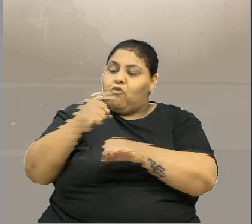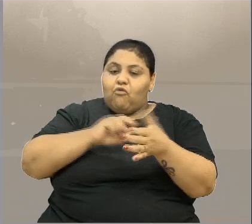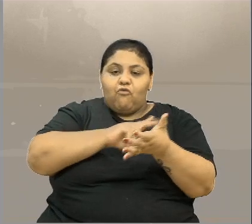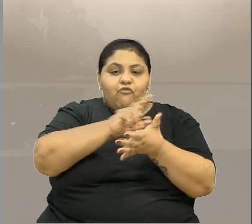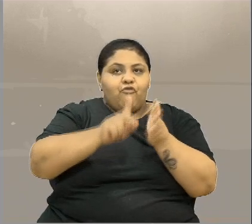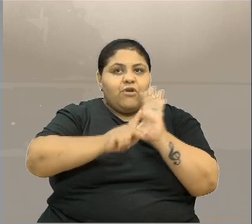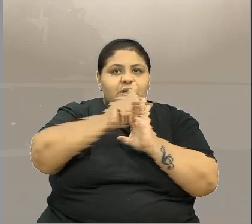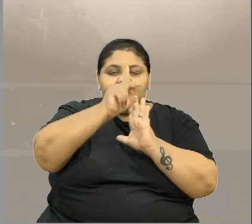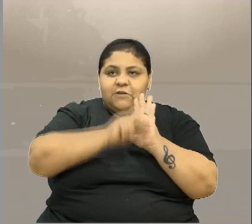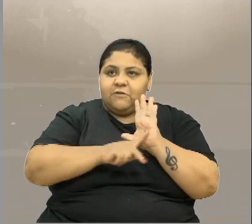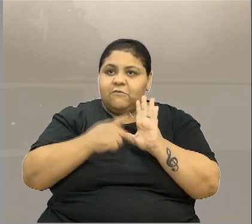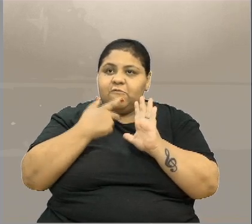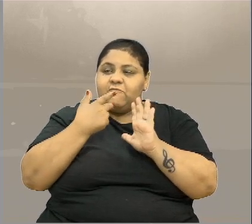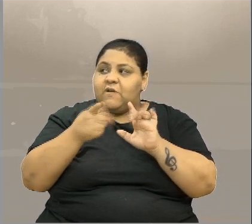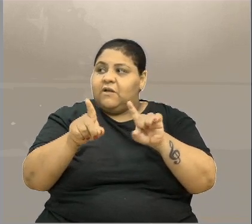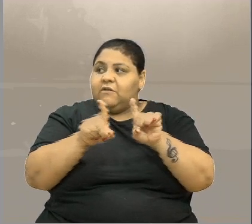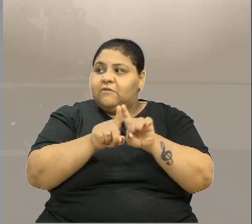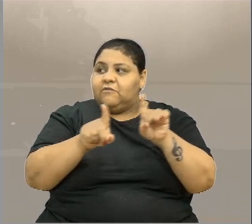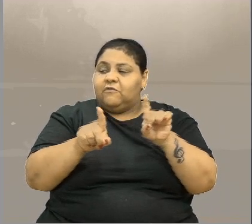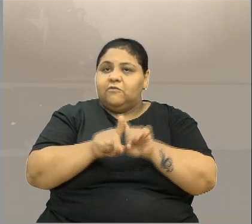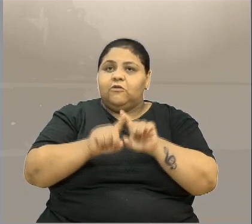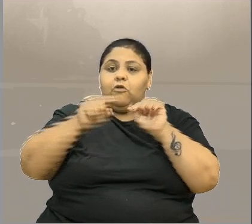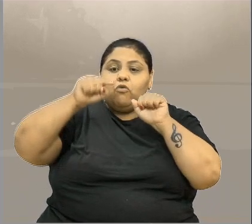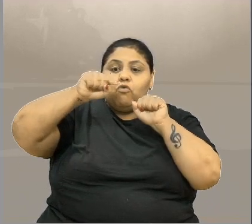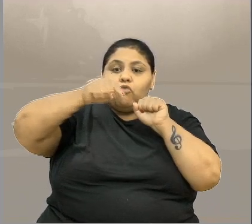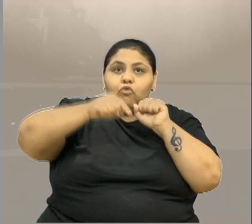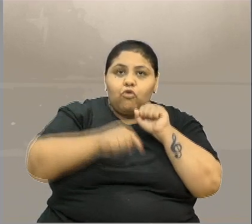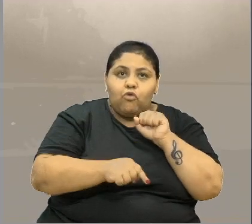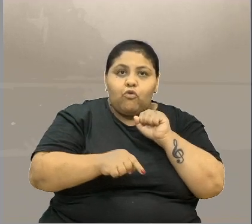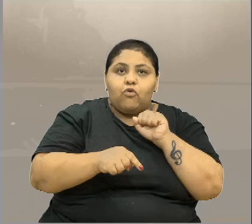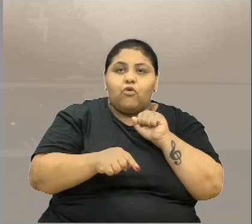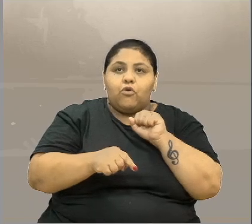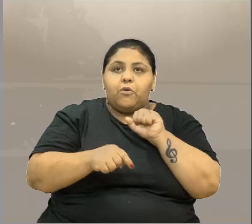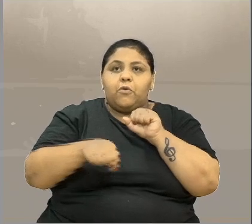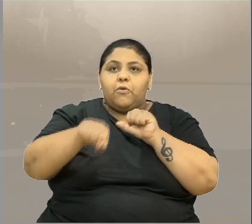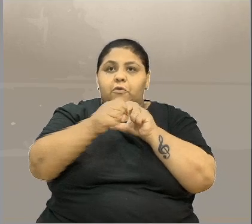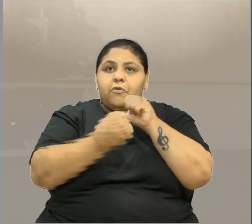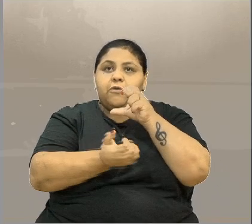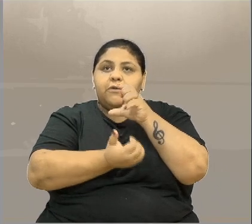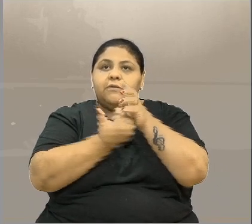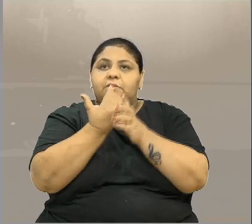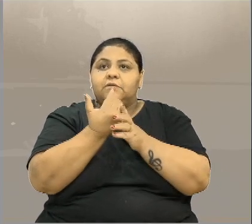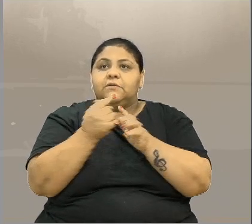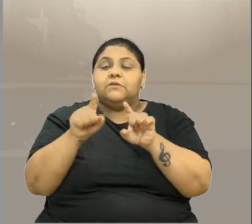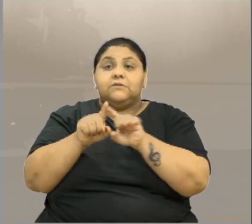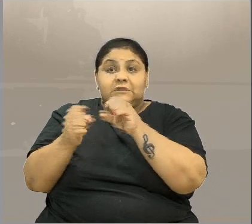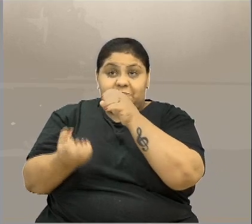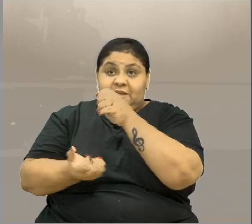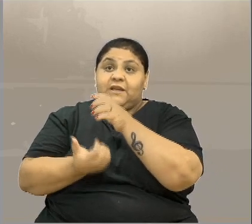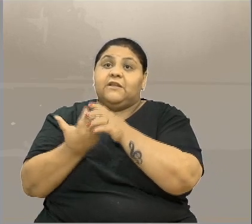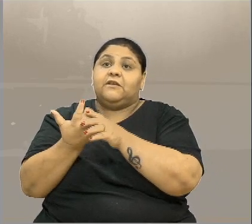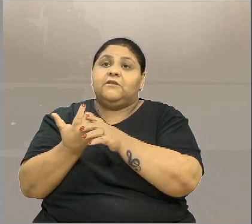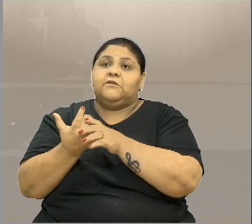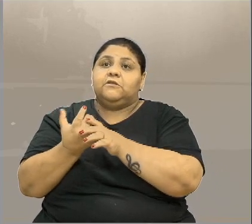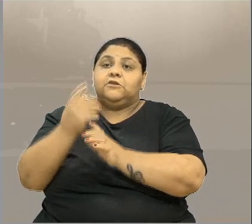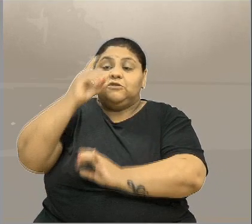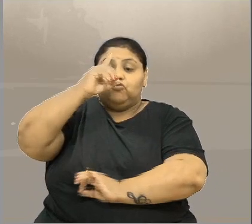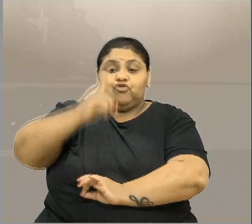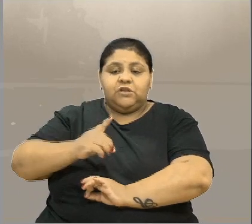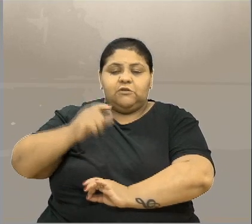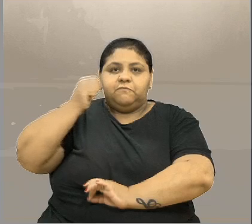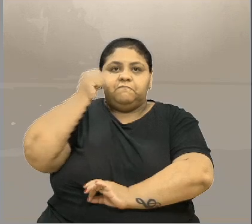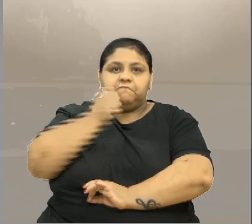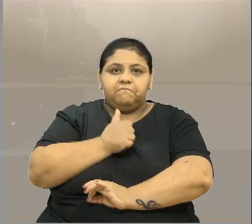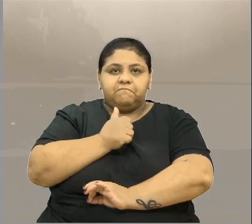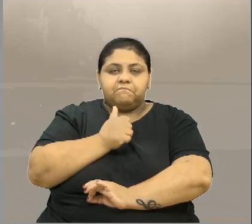né? Destaco também a questão do fundo que nós criamos, né? Além de criar o fundo dos direitos das mulheres,